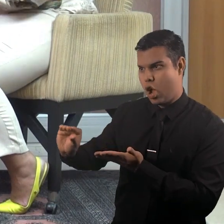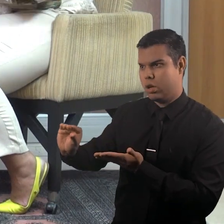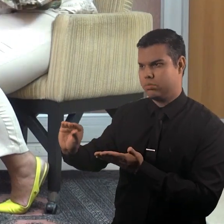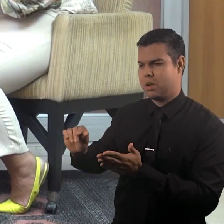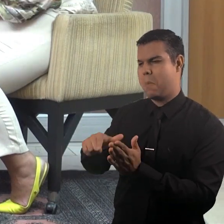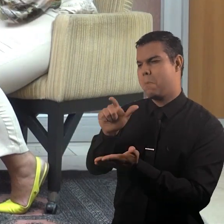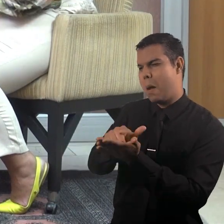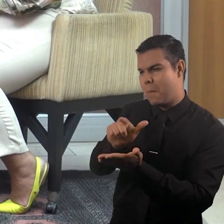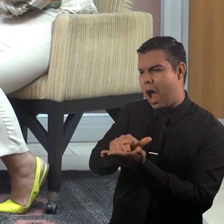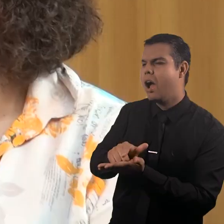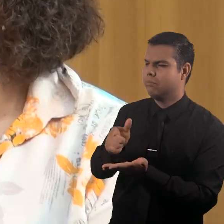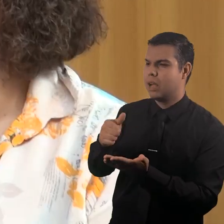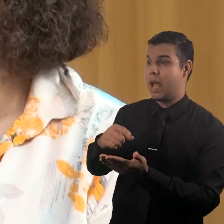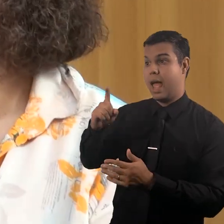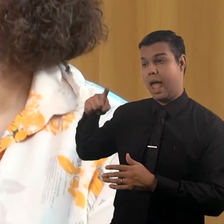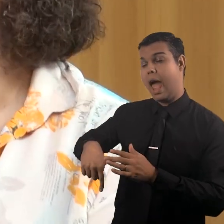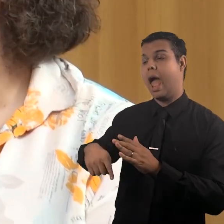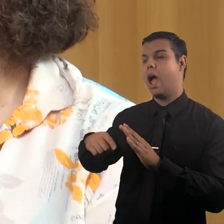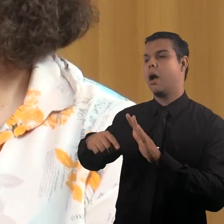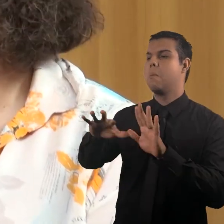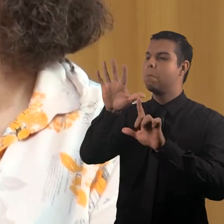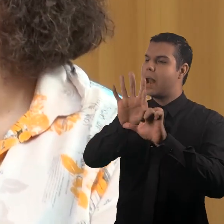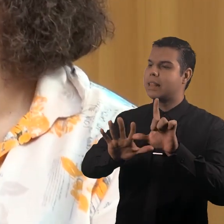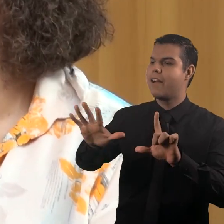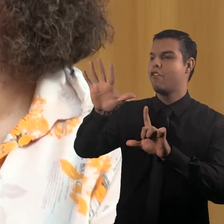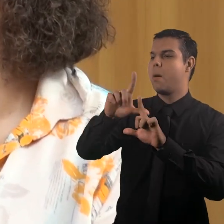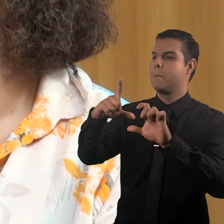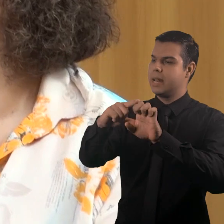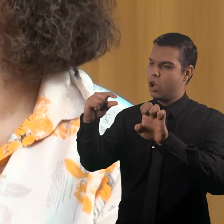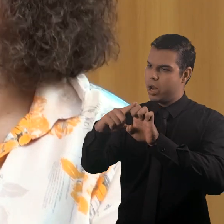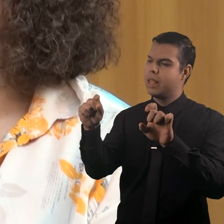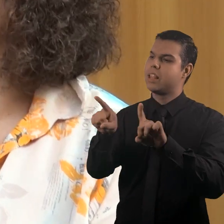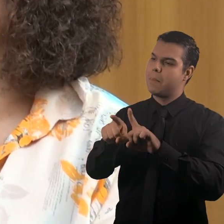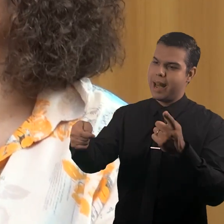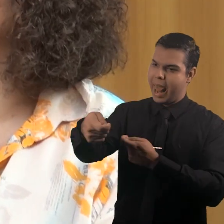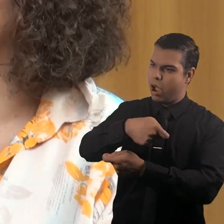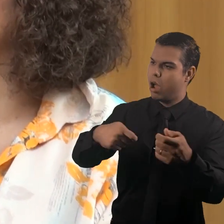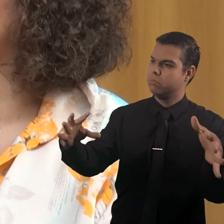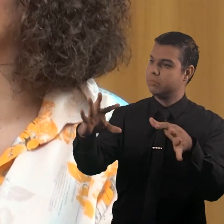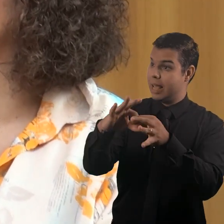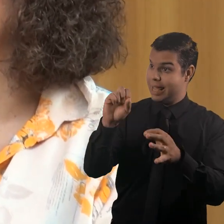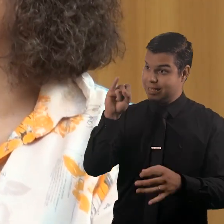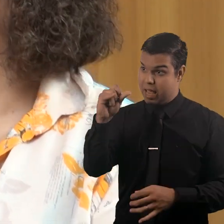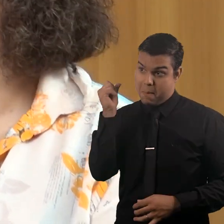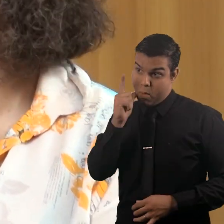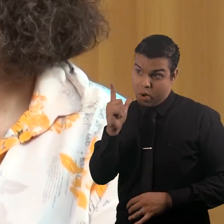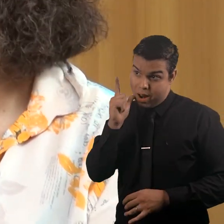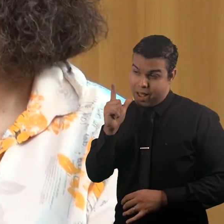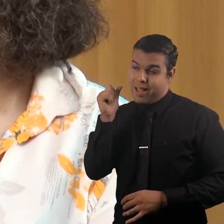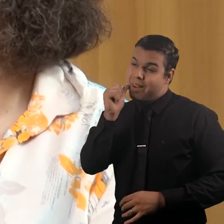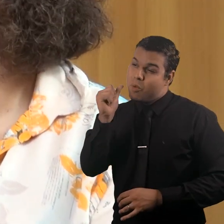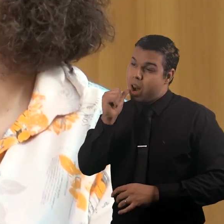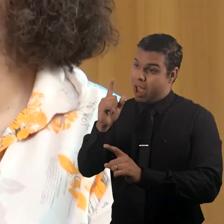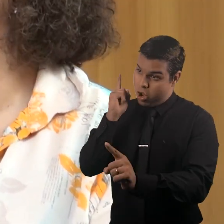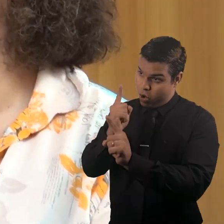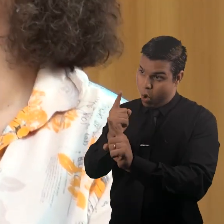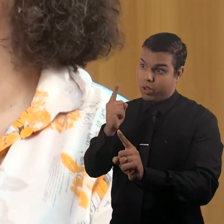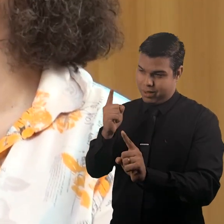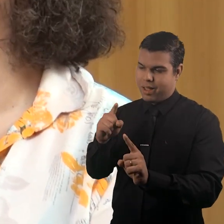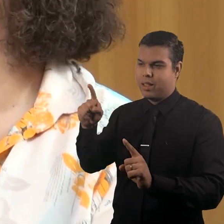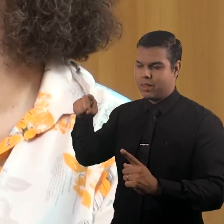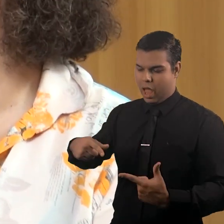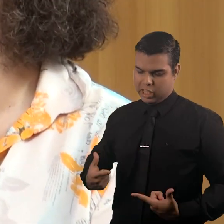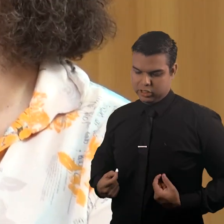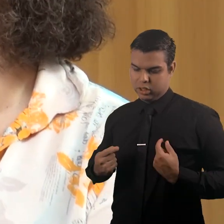um financiador para a gente tirar ele do papel. E ele é uma plataforma de empreendedorismo e conexões de negócios. Quando a mulher passa